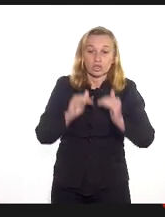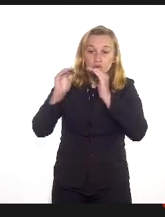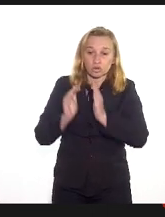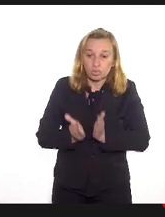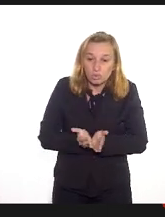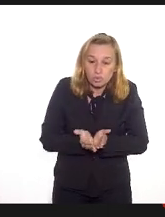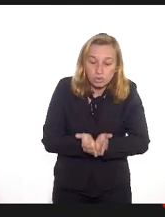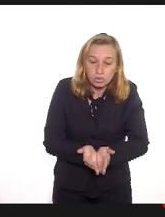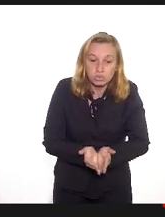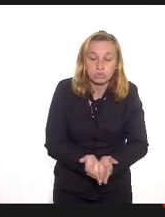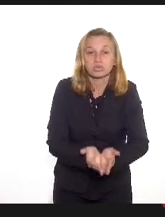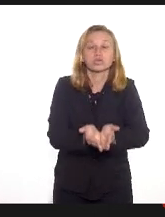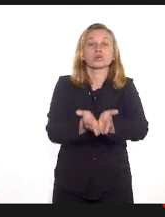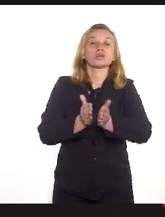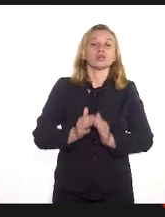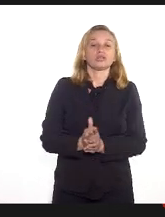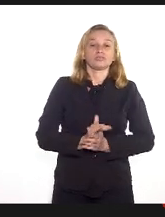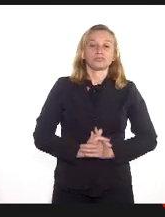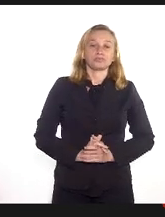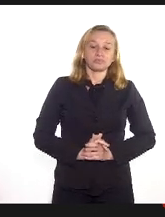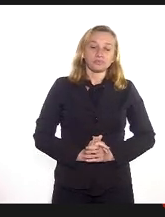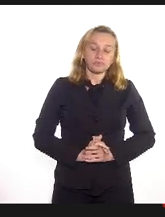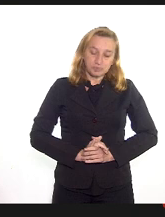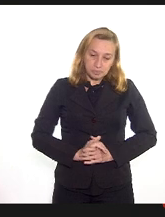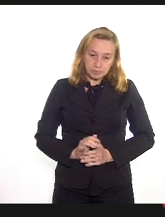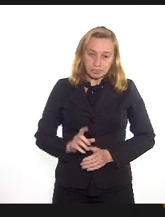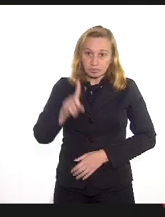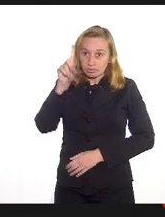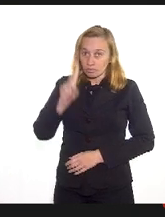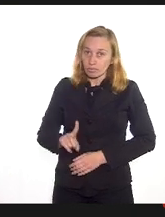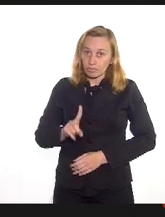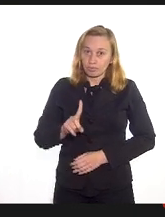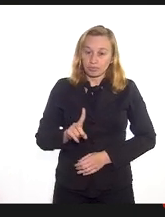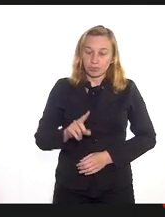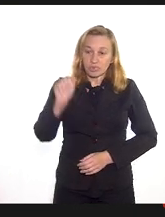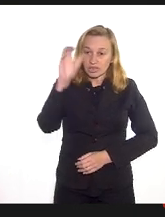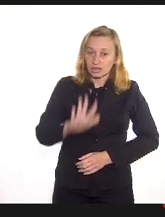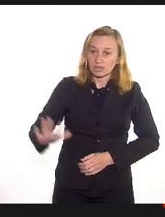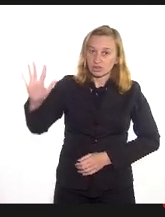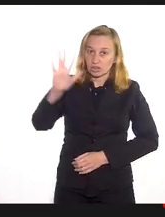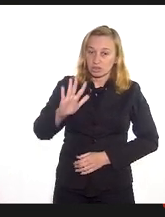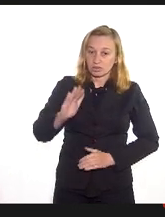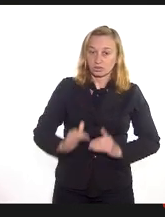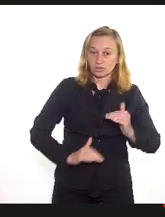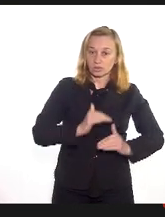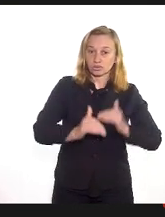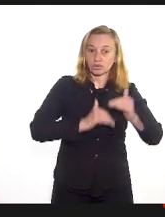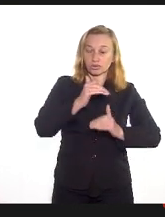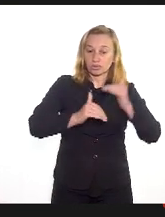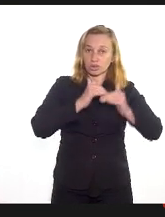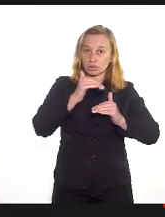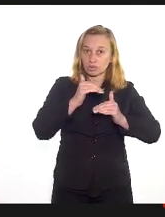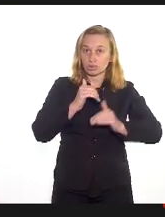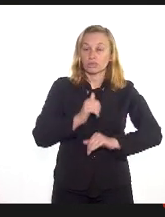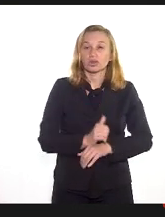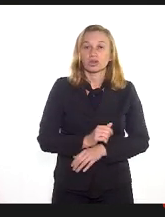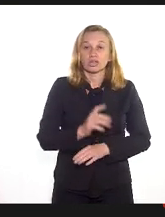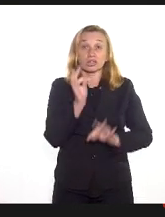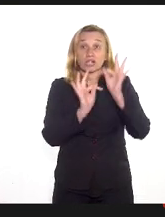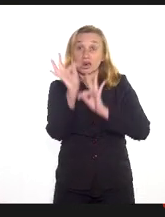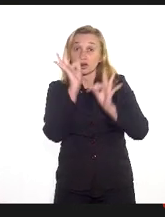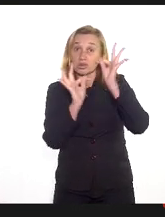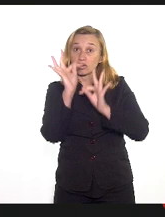o programa nuclear da Marinha, conduzido pela Diretoria Geral do Desenvolvimento